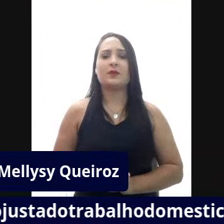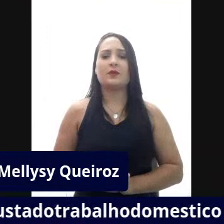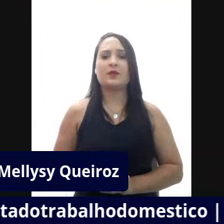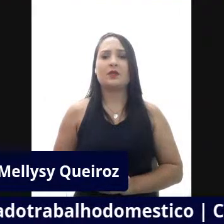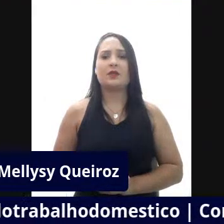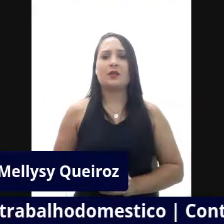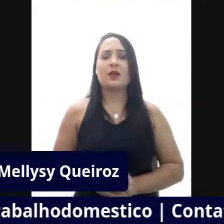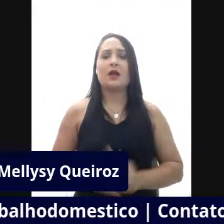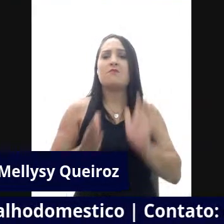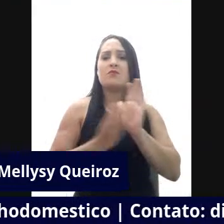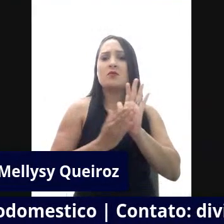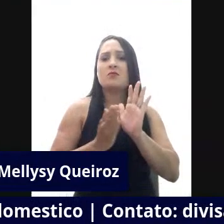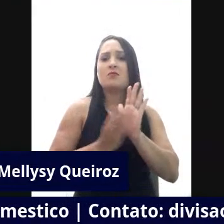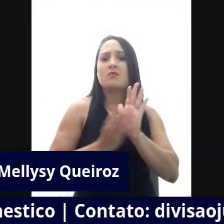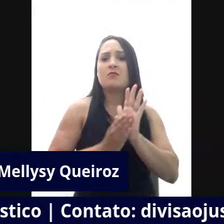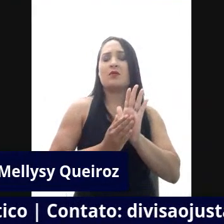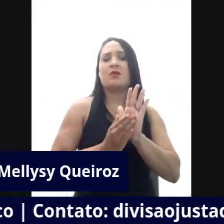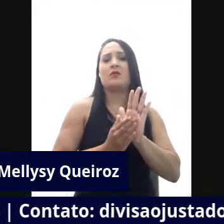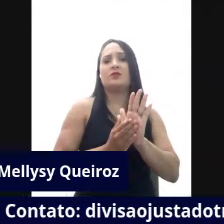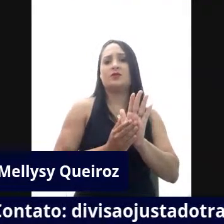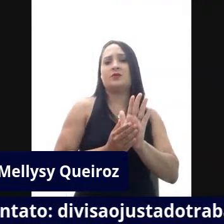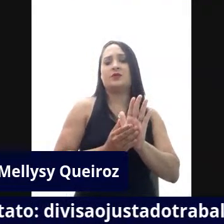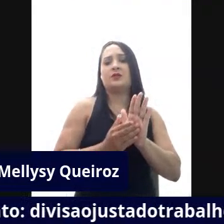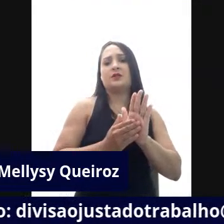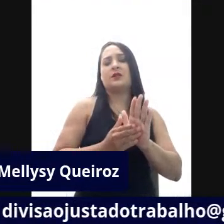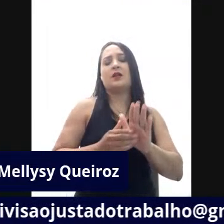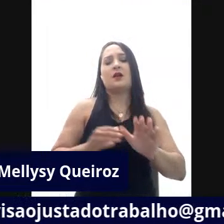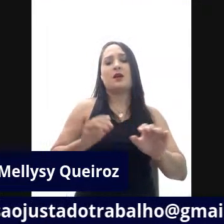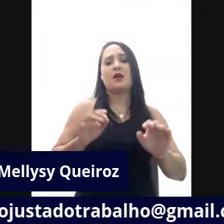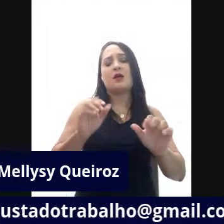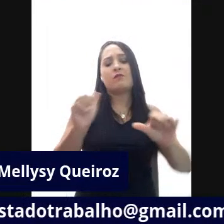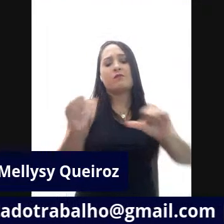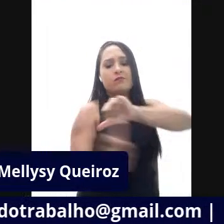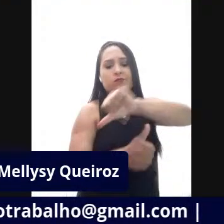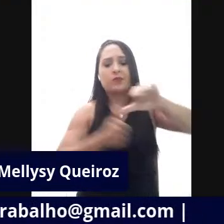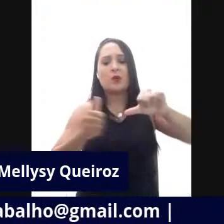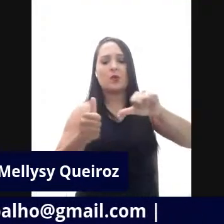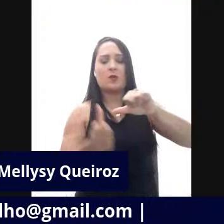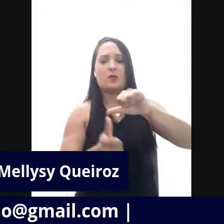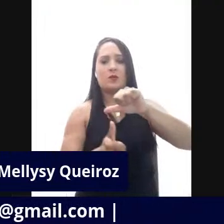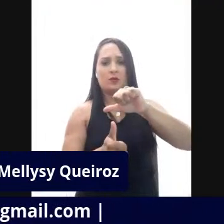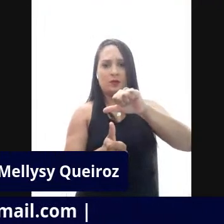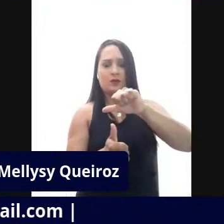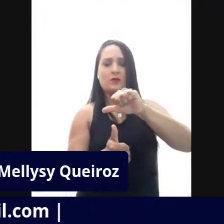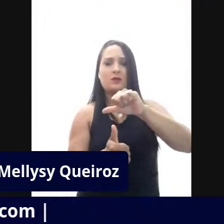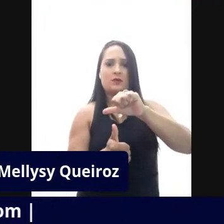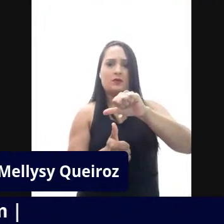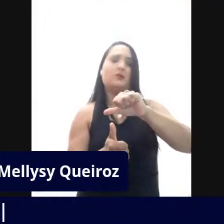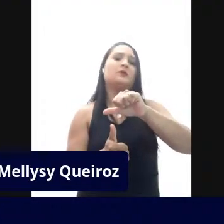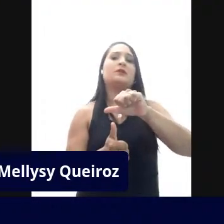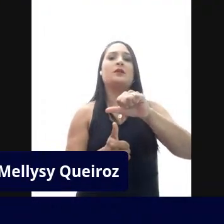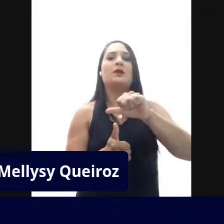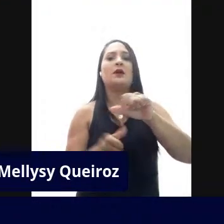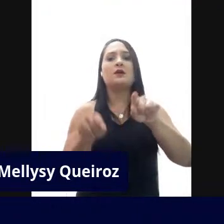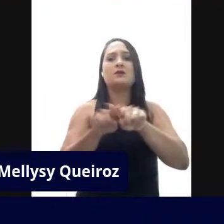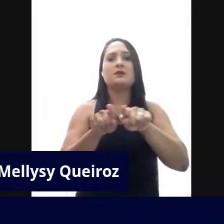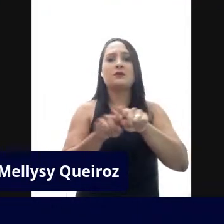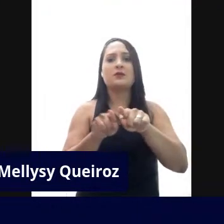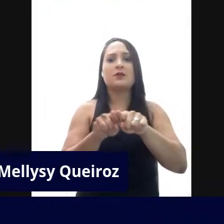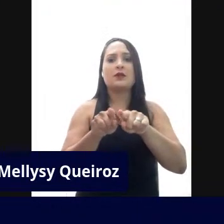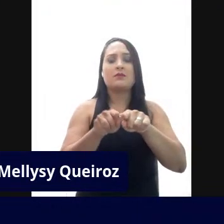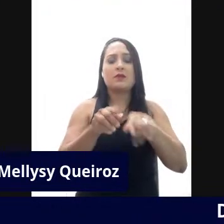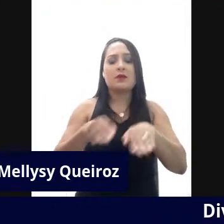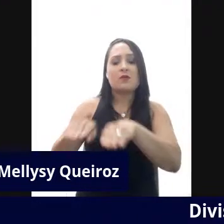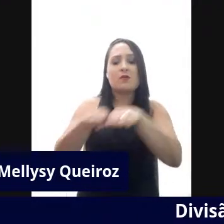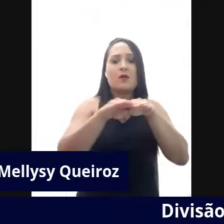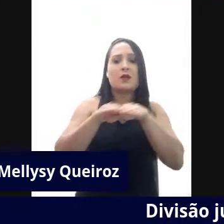desnaturalizar, de desconstruir esses estereótipos, e a desconstrução dos estereótipos, ele vem por várias vertentes, né? Pela